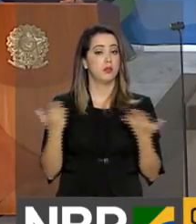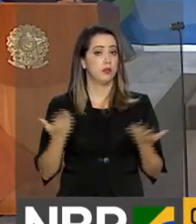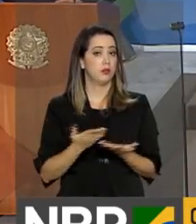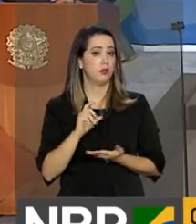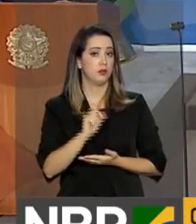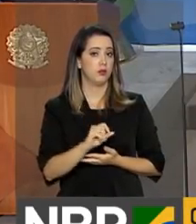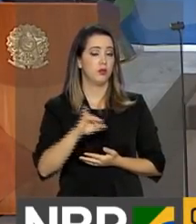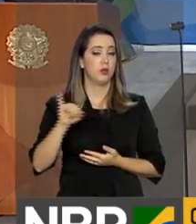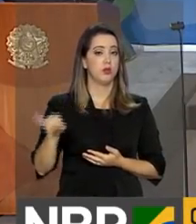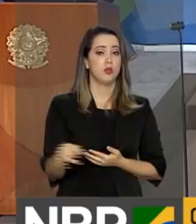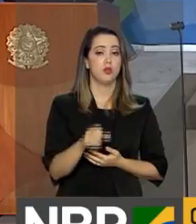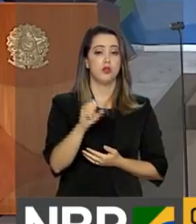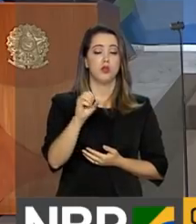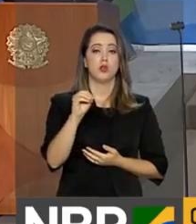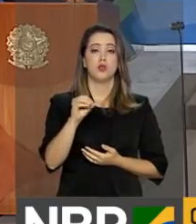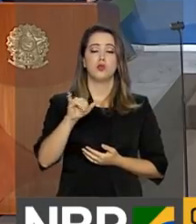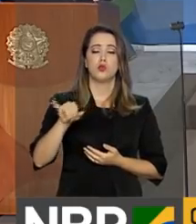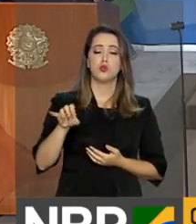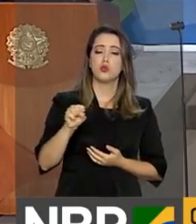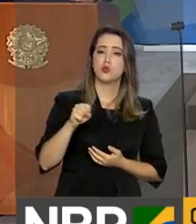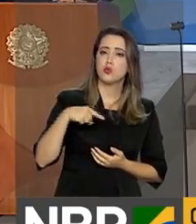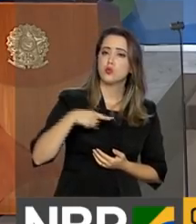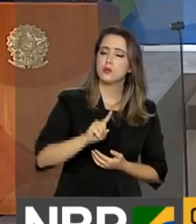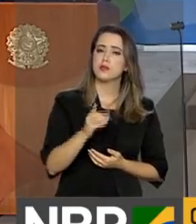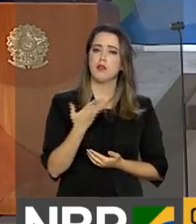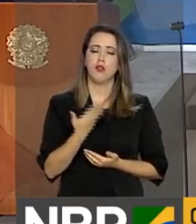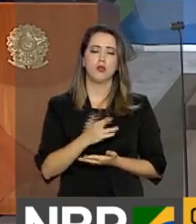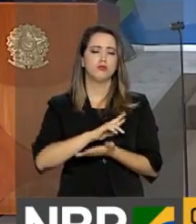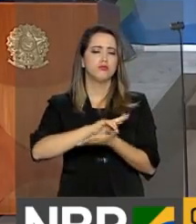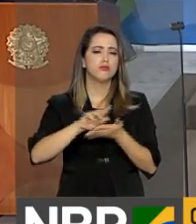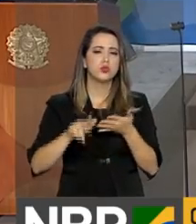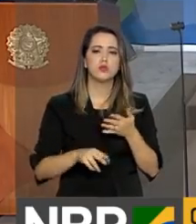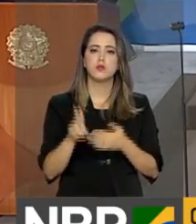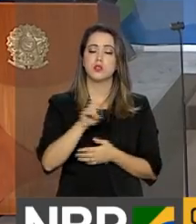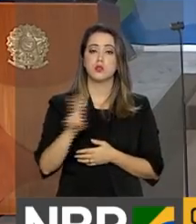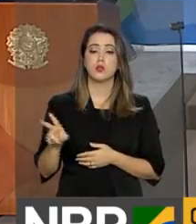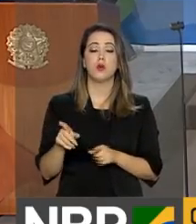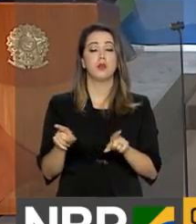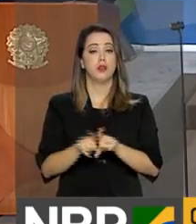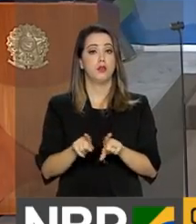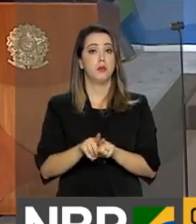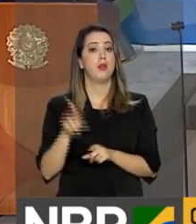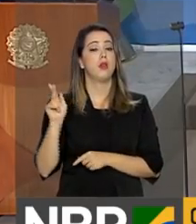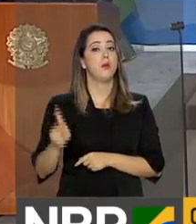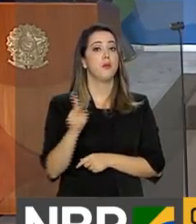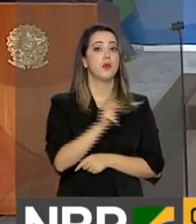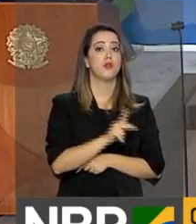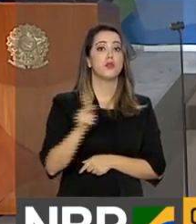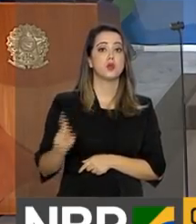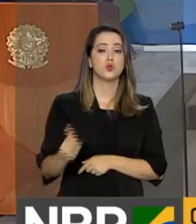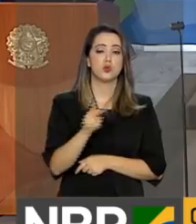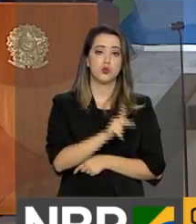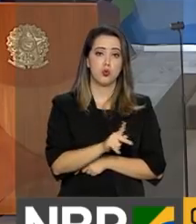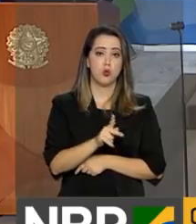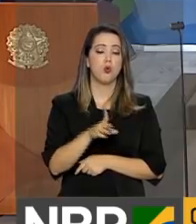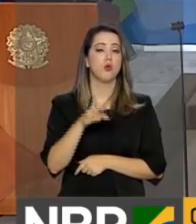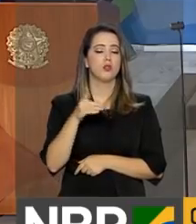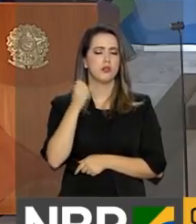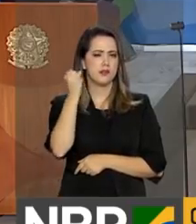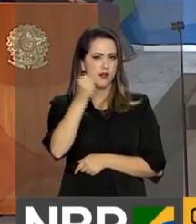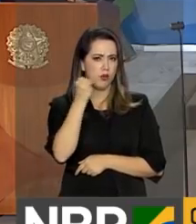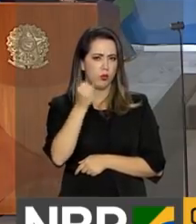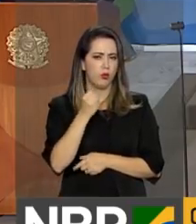José Rocha, Macedo, Mara Gabrilli, professora Dorinha, Raimundo Gomes de Matos, Raquel